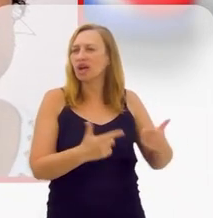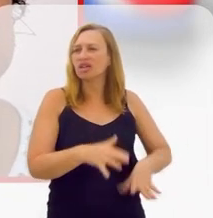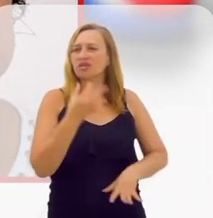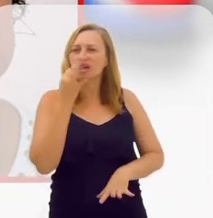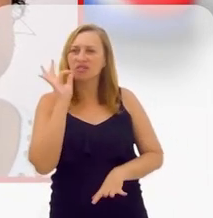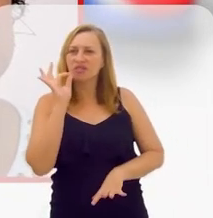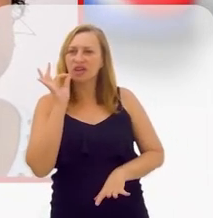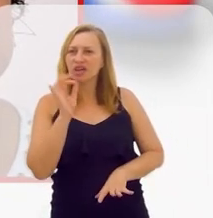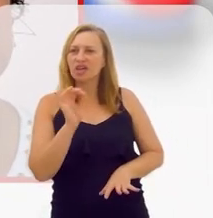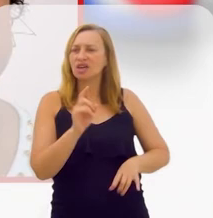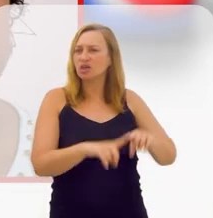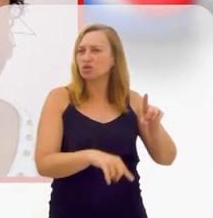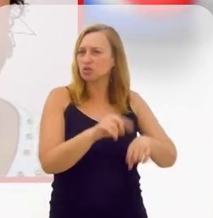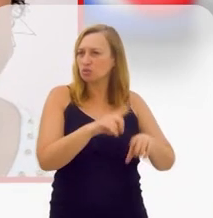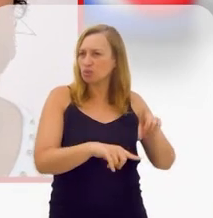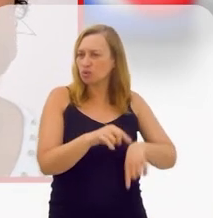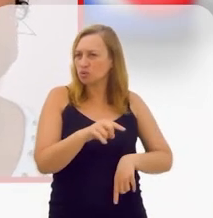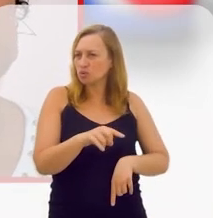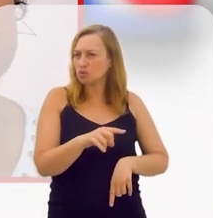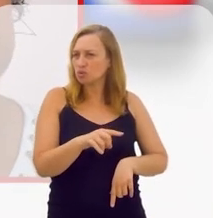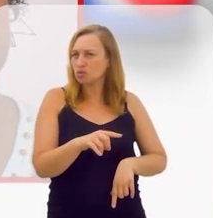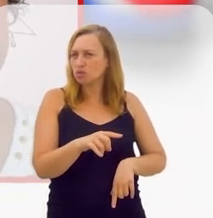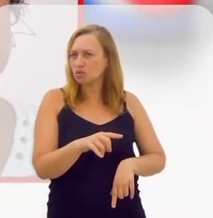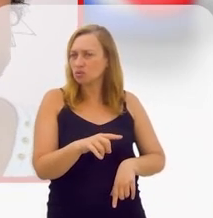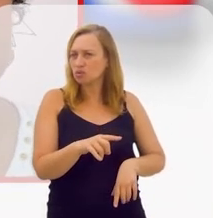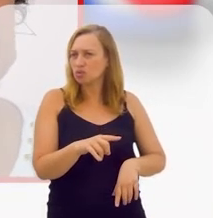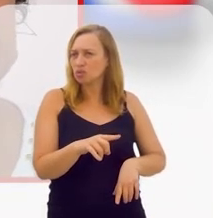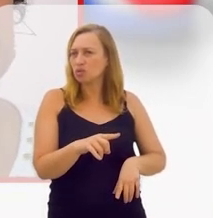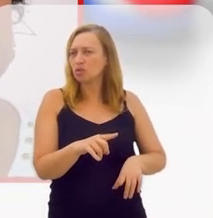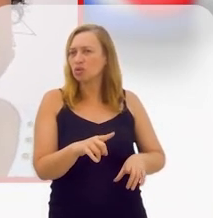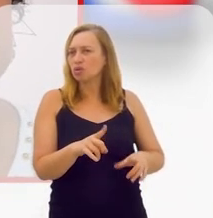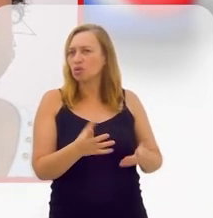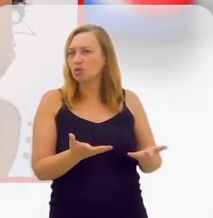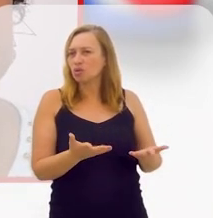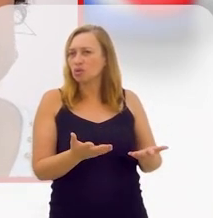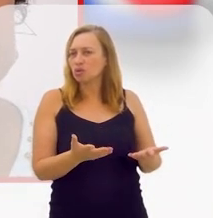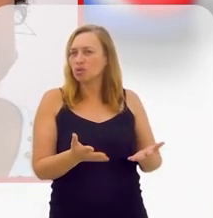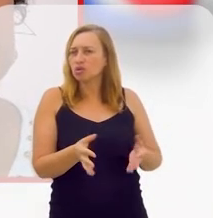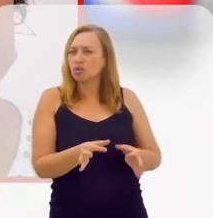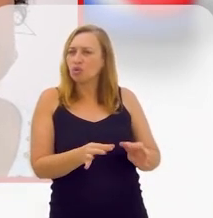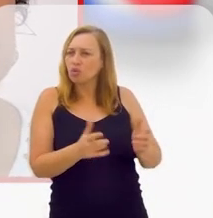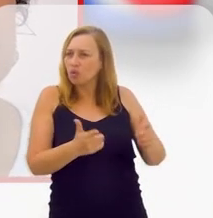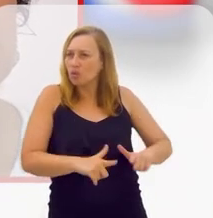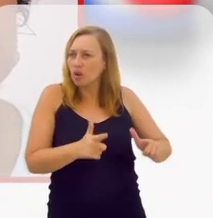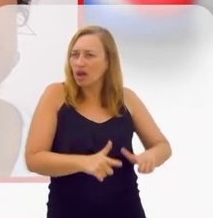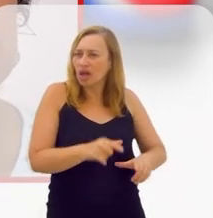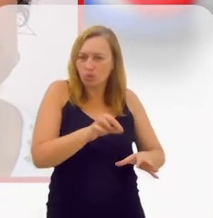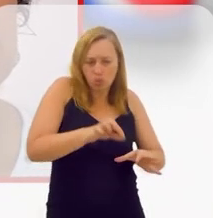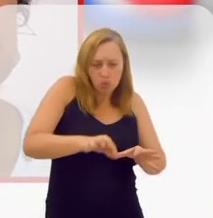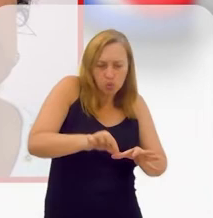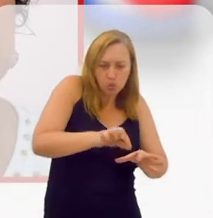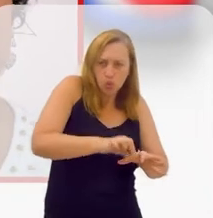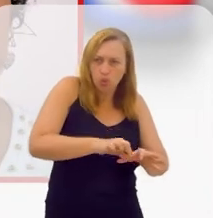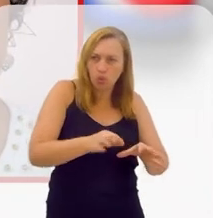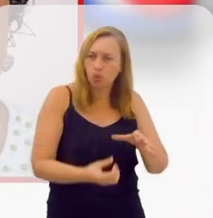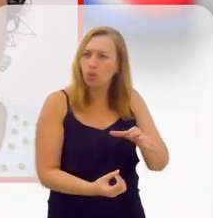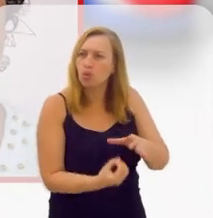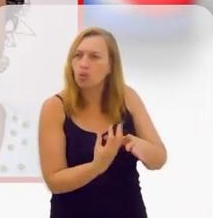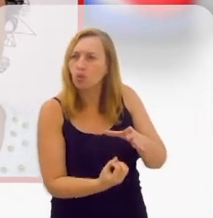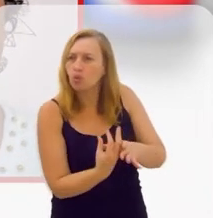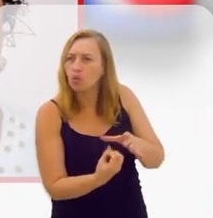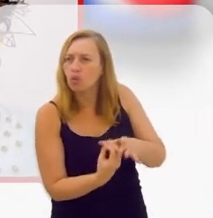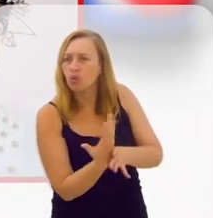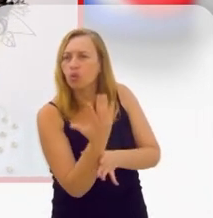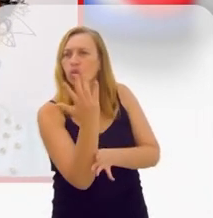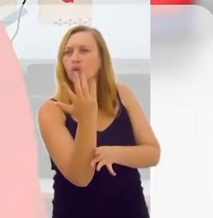café? Os Alguma o produtos de quê? você, Produção? produção local, ele tem algum plantio, alguma coisa? A matéria-prima